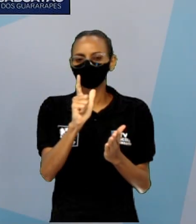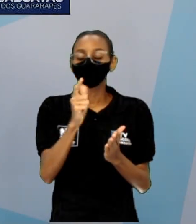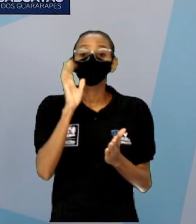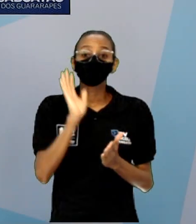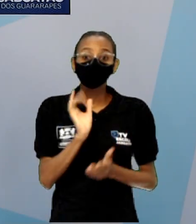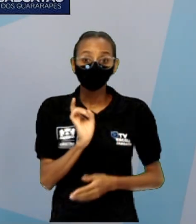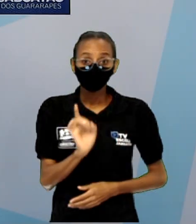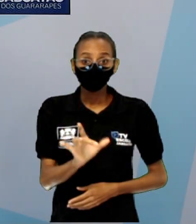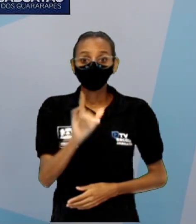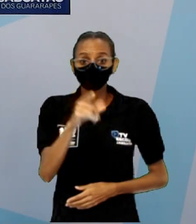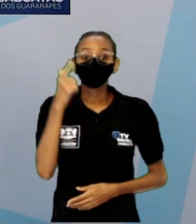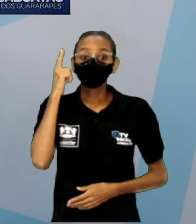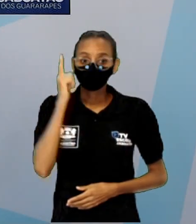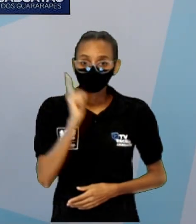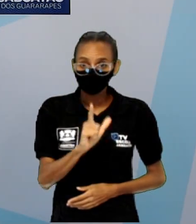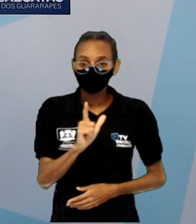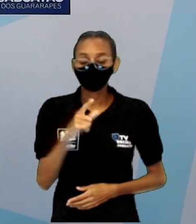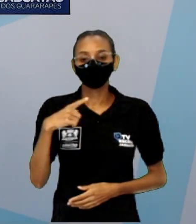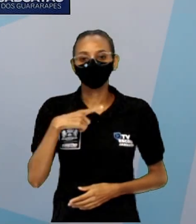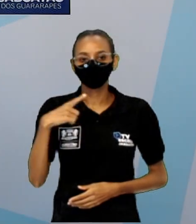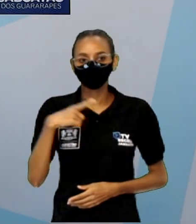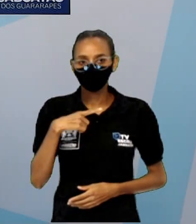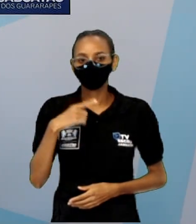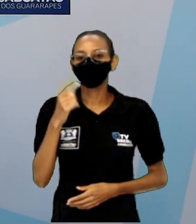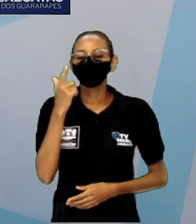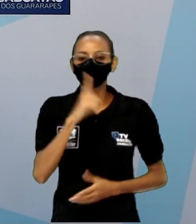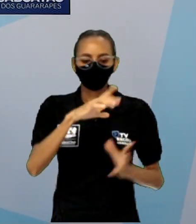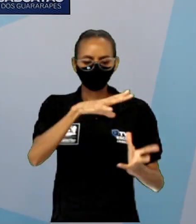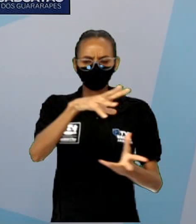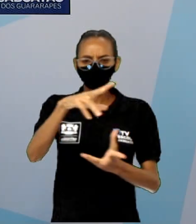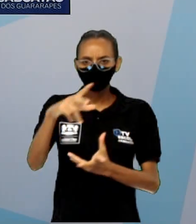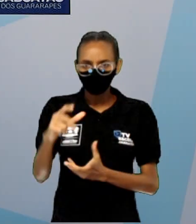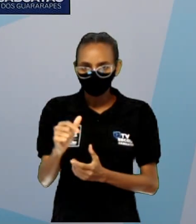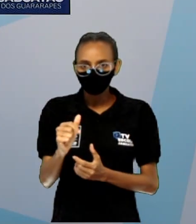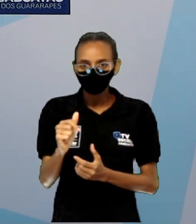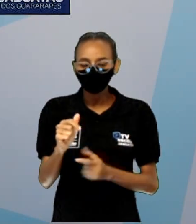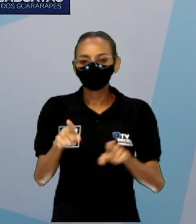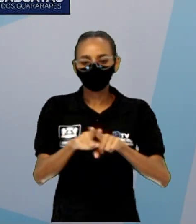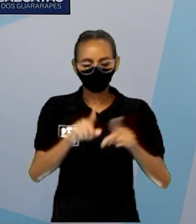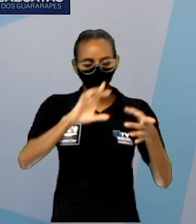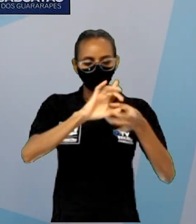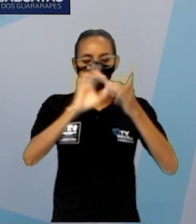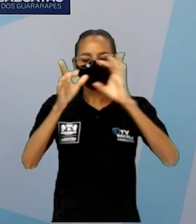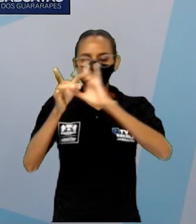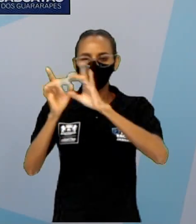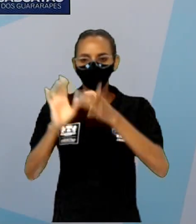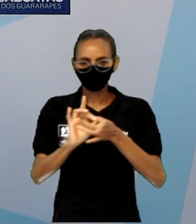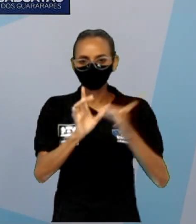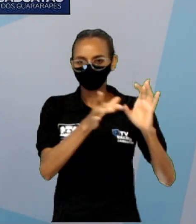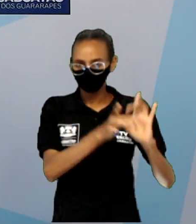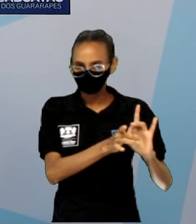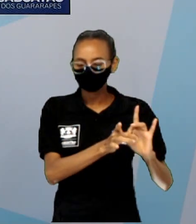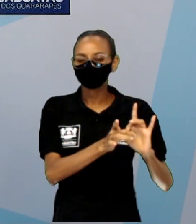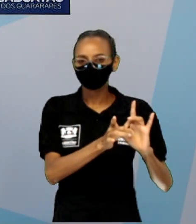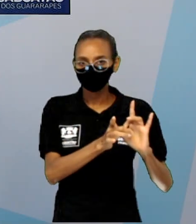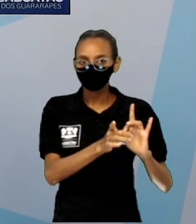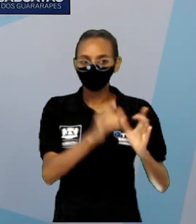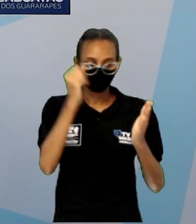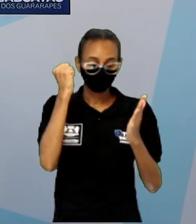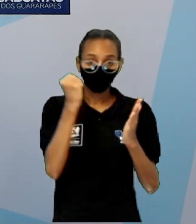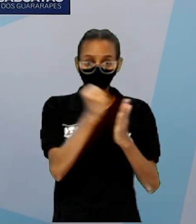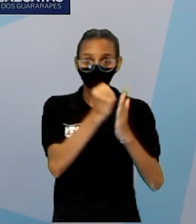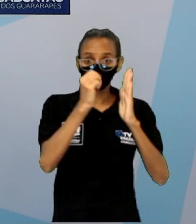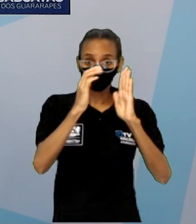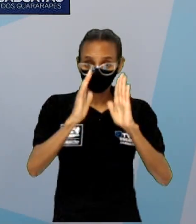ali, significa que ele tem recordes mundiais e recordes olímpicos. Né? Então, se ele conseguiu essa marca e deixou essa marca na